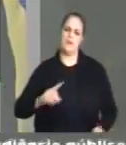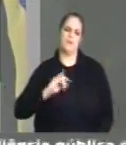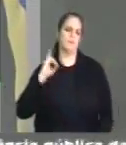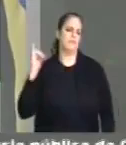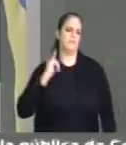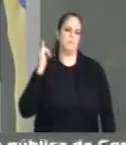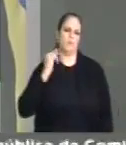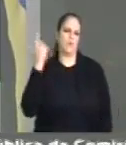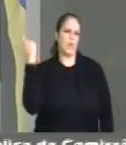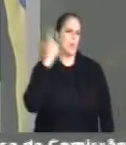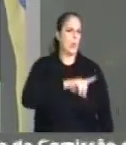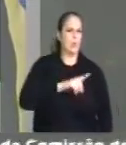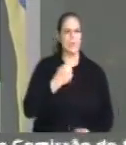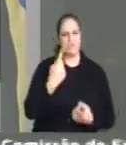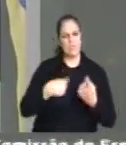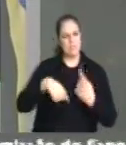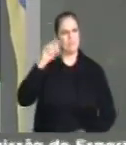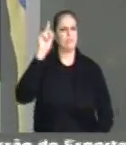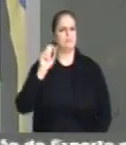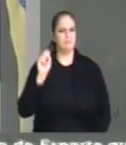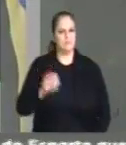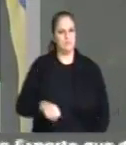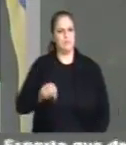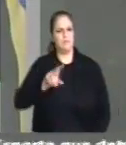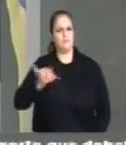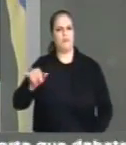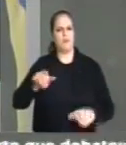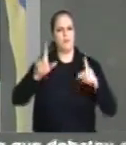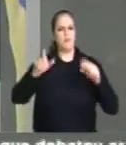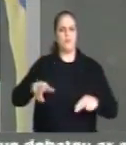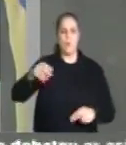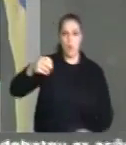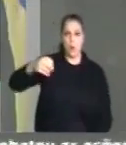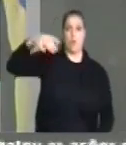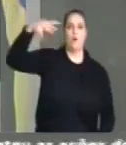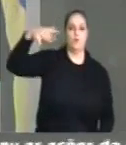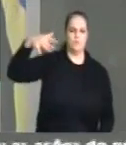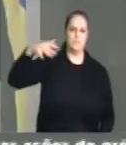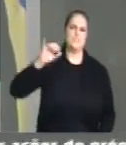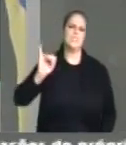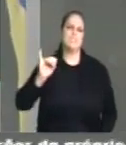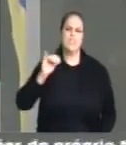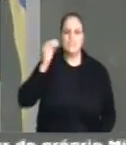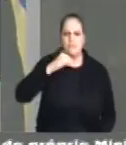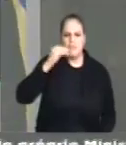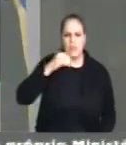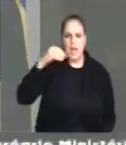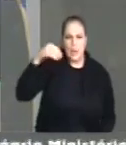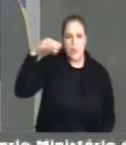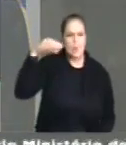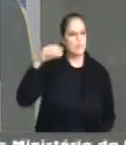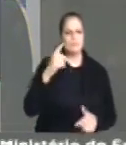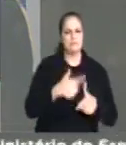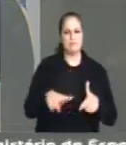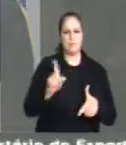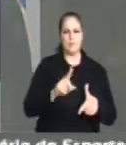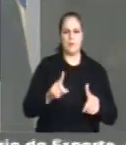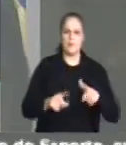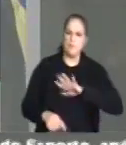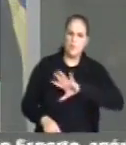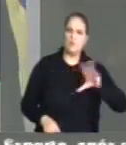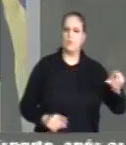pioneira, desbravadora, será luz, ainda que de lamparina, na noite dos